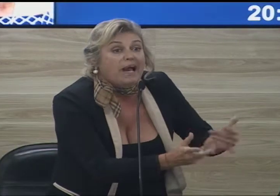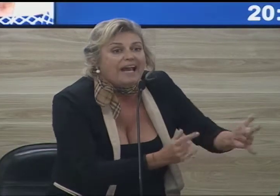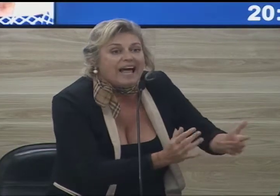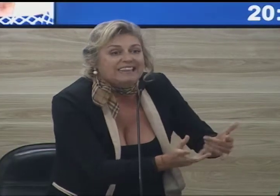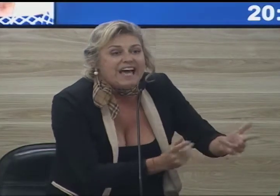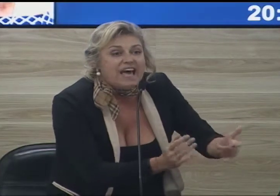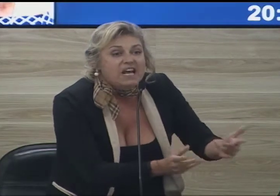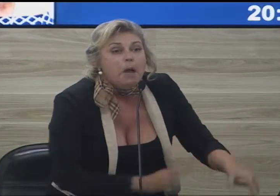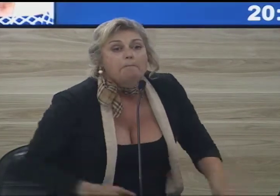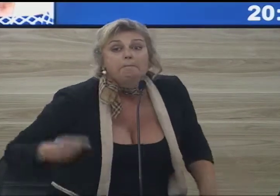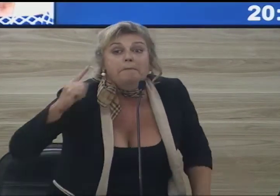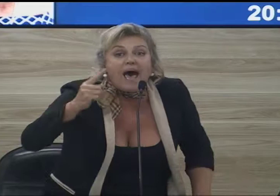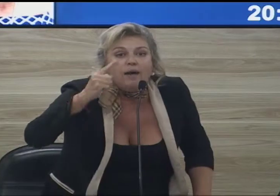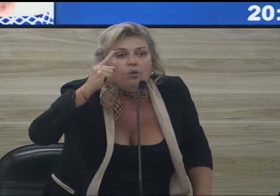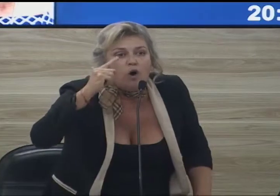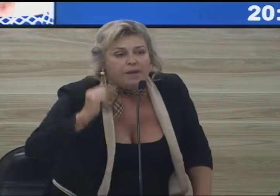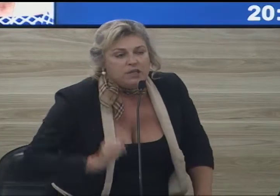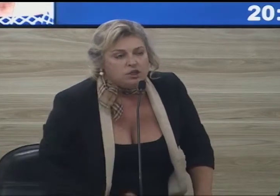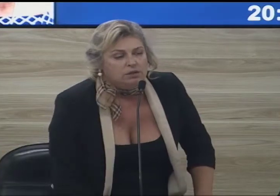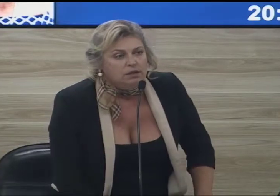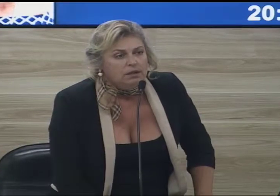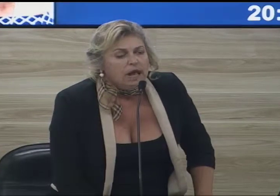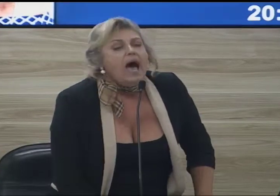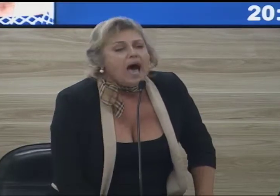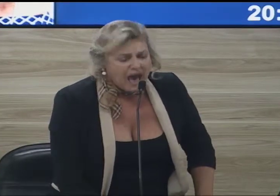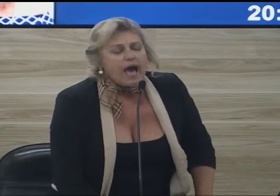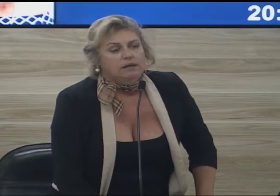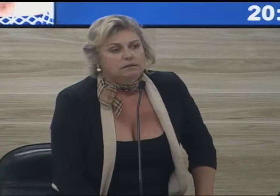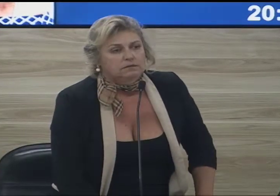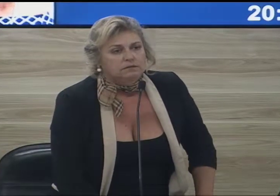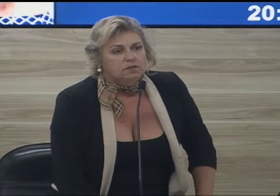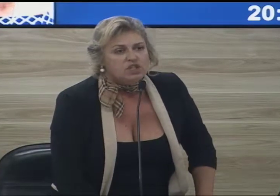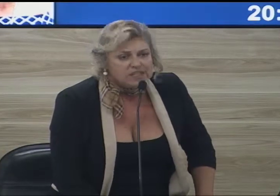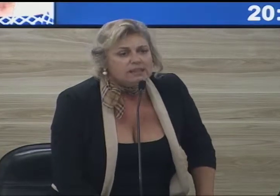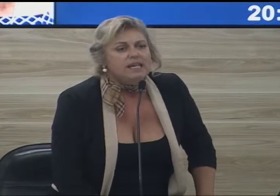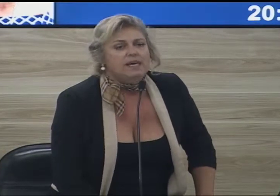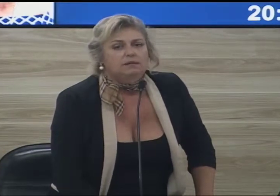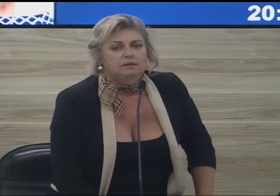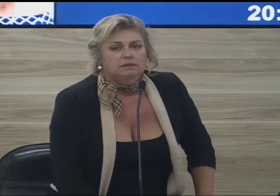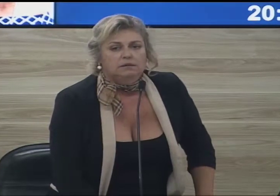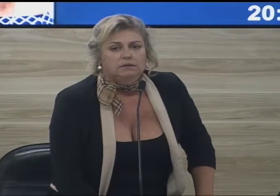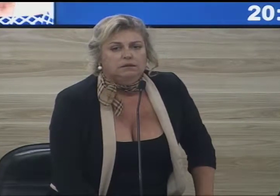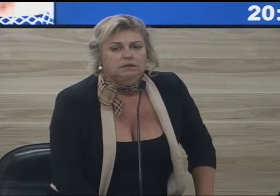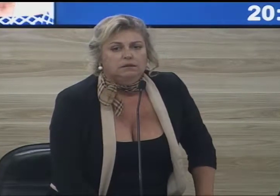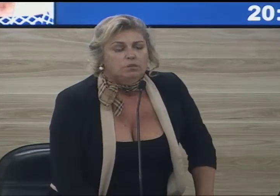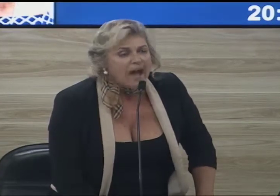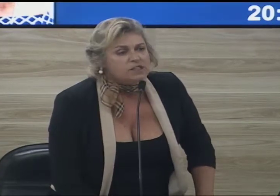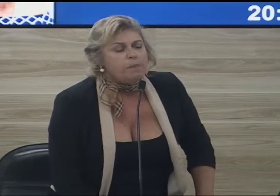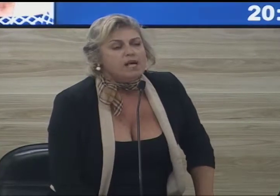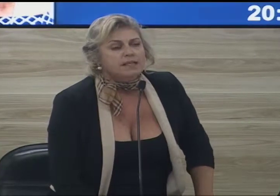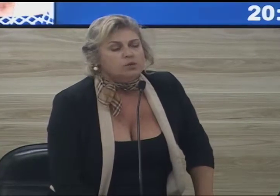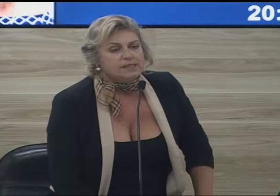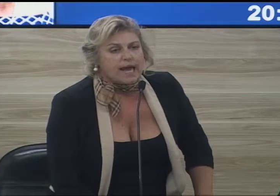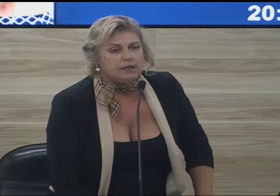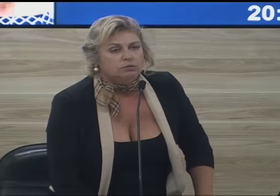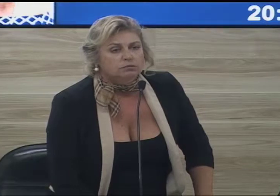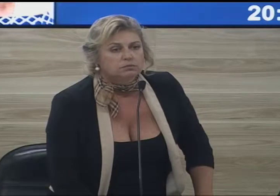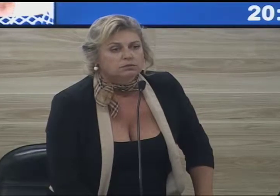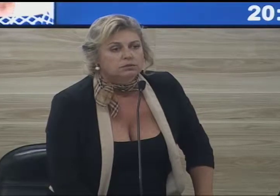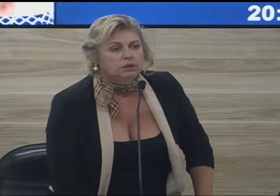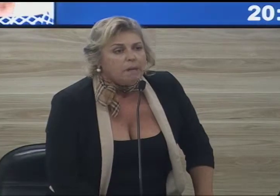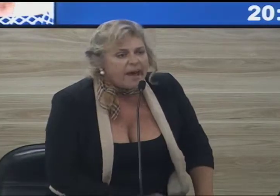precisam catar manualmente. Há de se ter uma resposta do